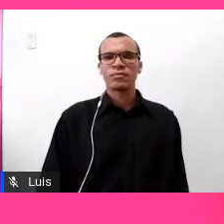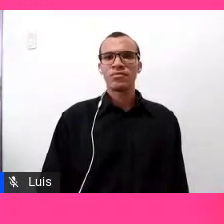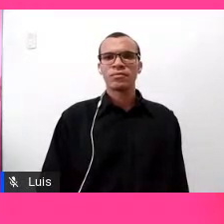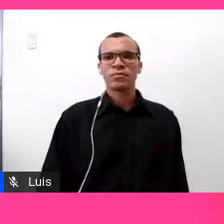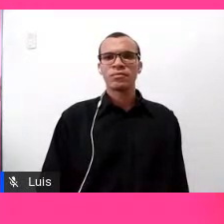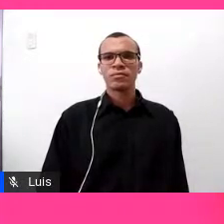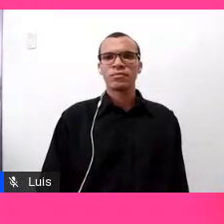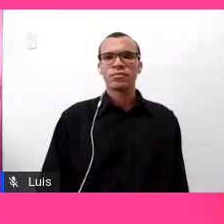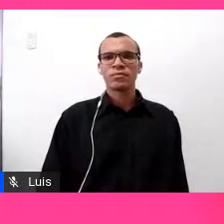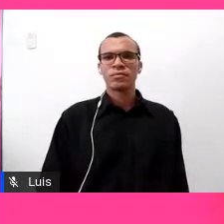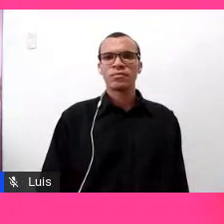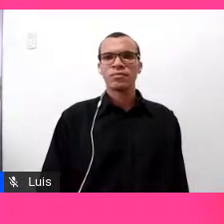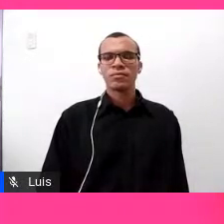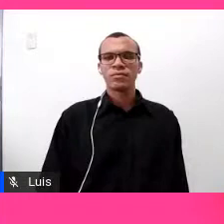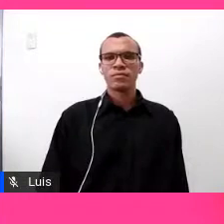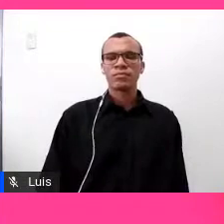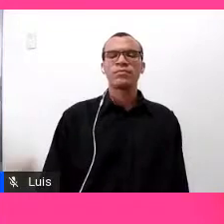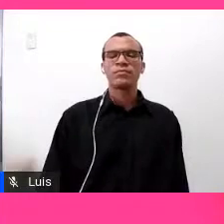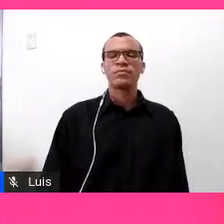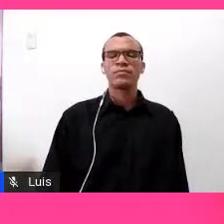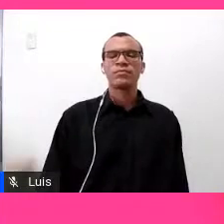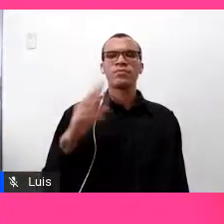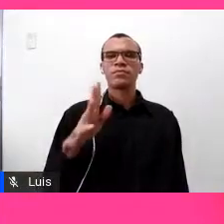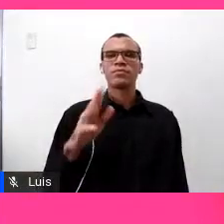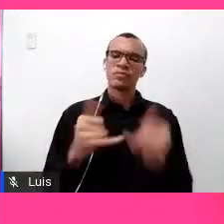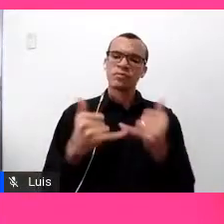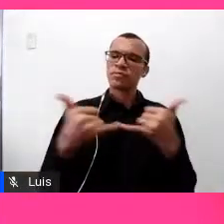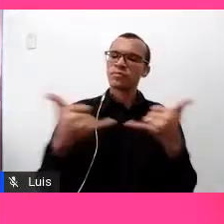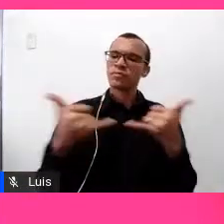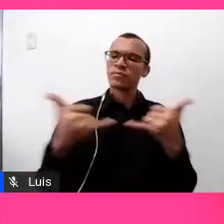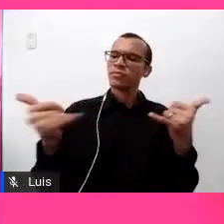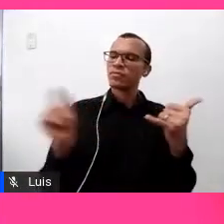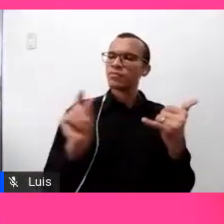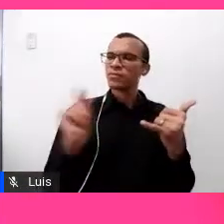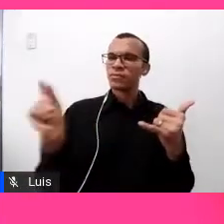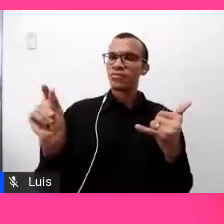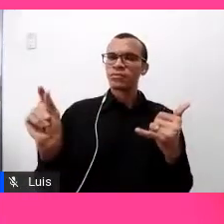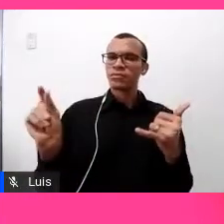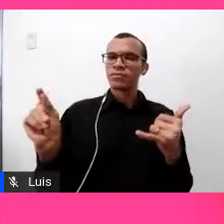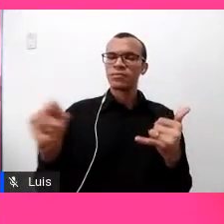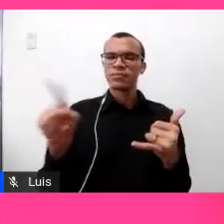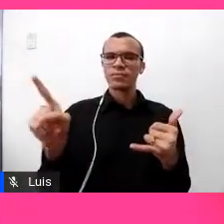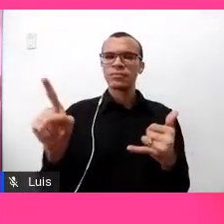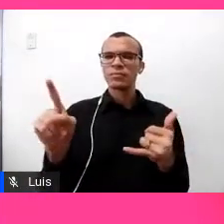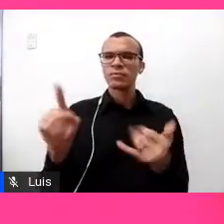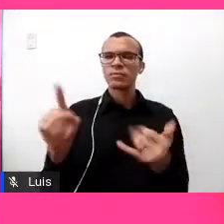Eu liguei ali direto. Se der algum mau contato aqui,